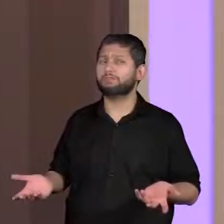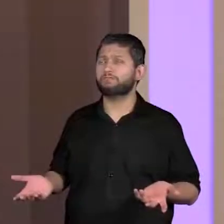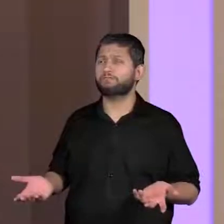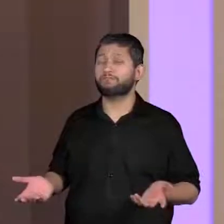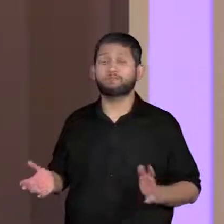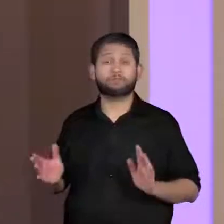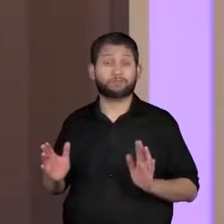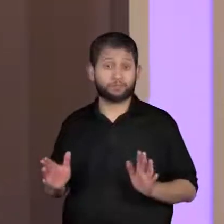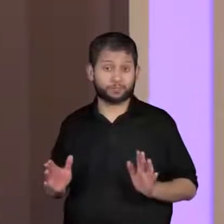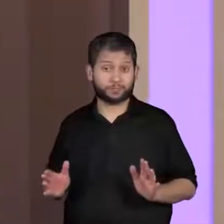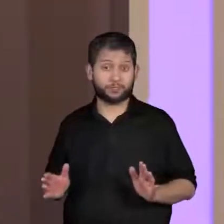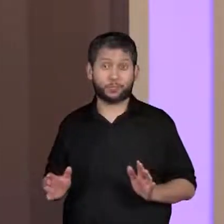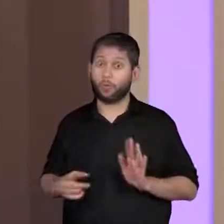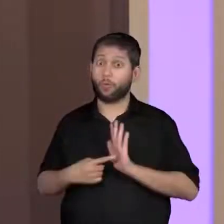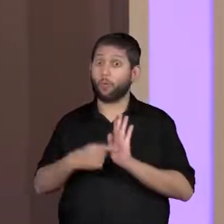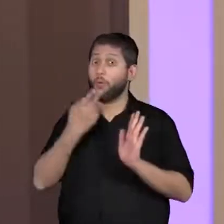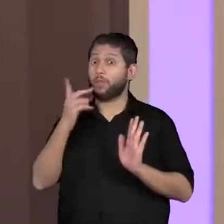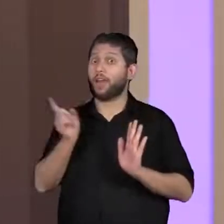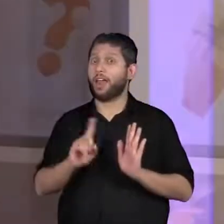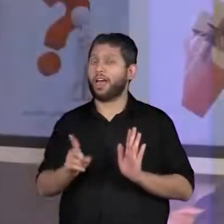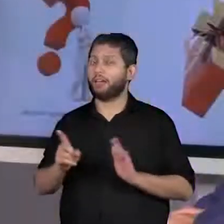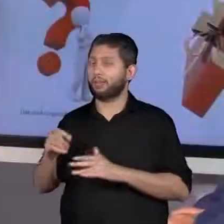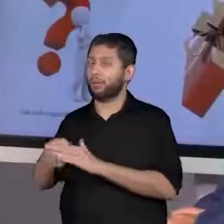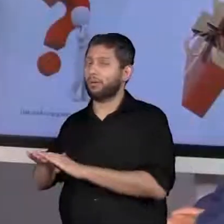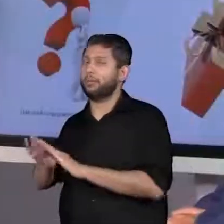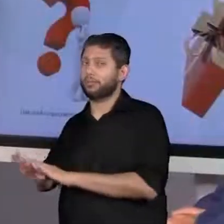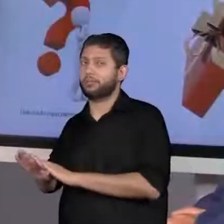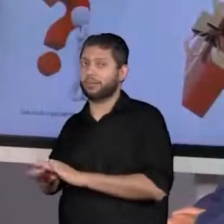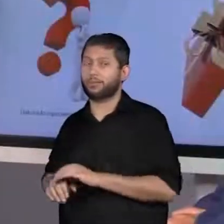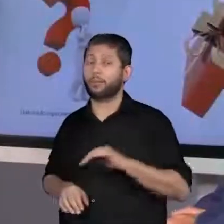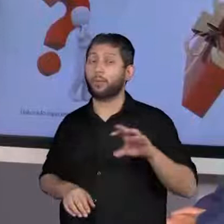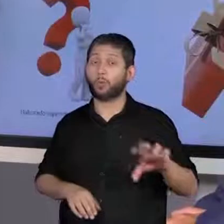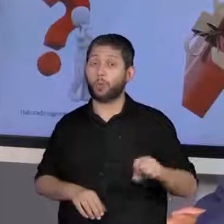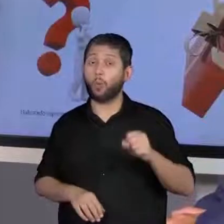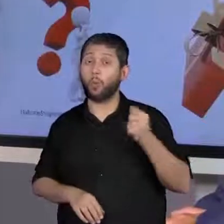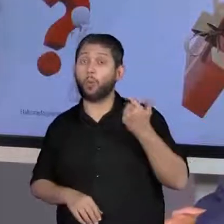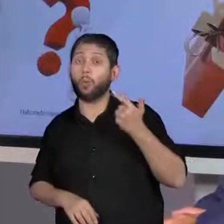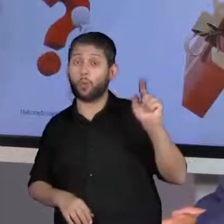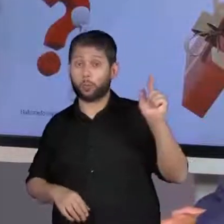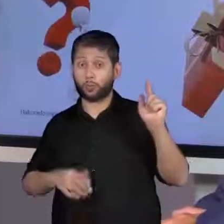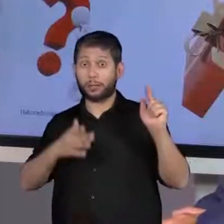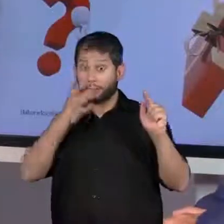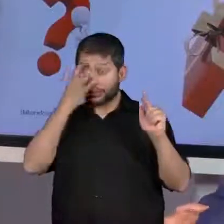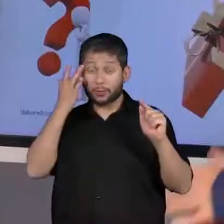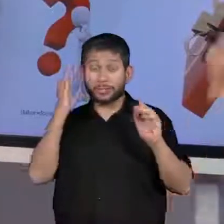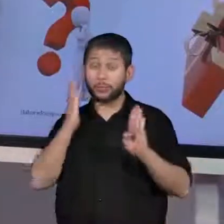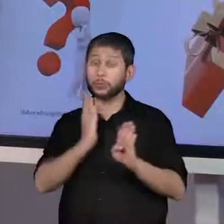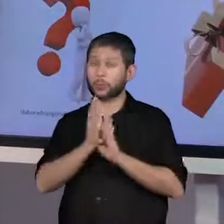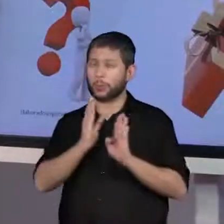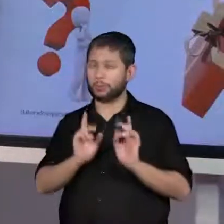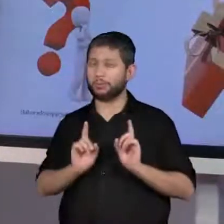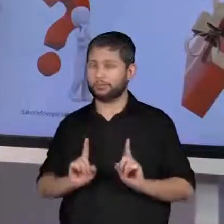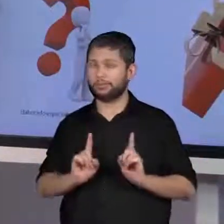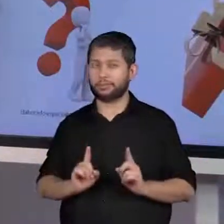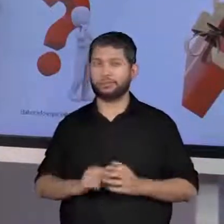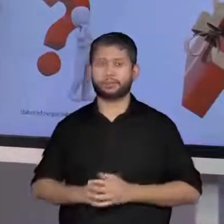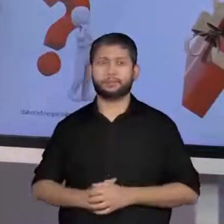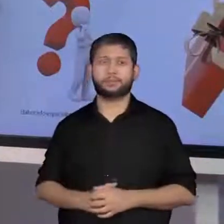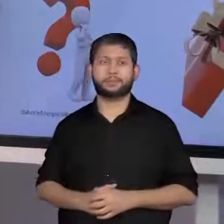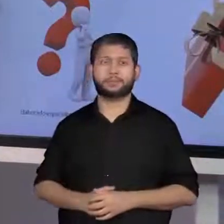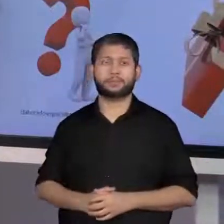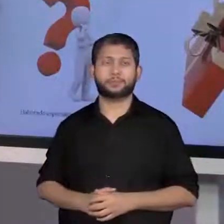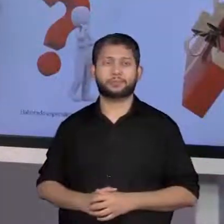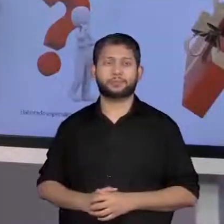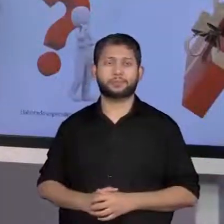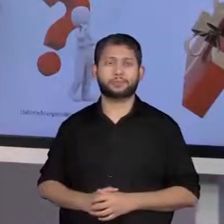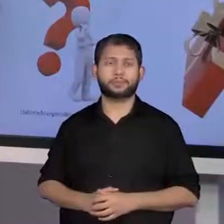Olha, eu não vou desvendar o que é, vou deixar aqui tá do bom. Ladinho. E vou pegar outra coisa para que ele possa responder aí para nós então, hein? Tá.